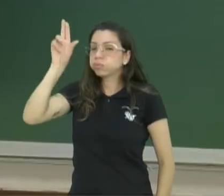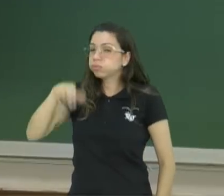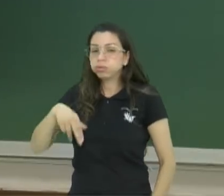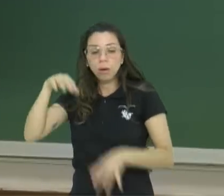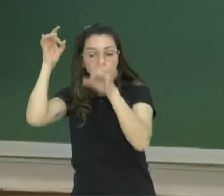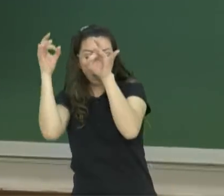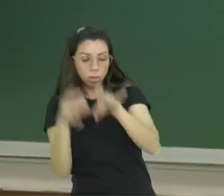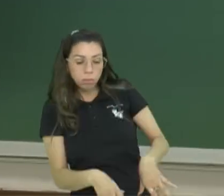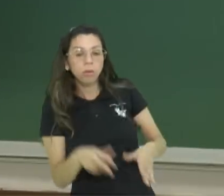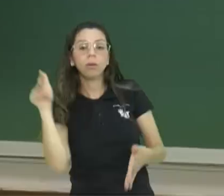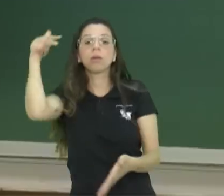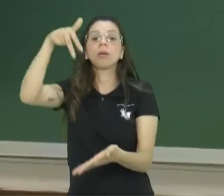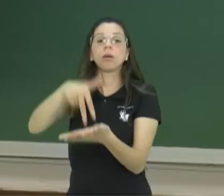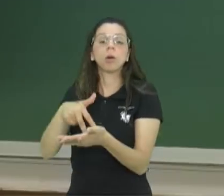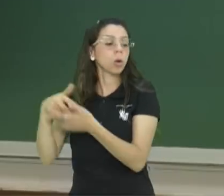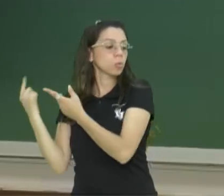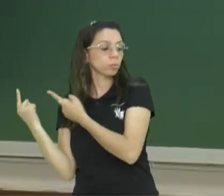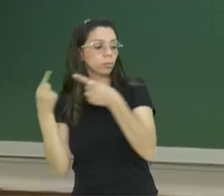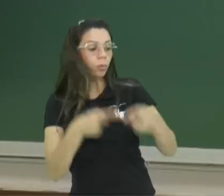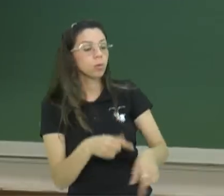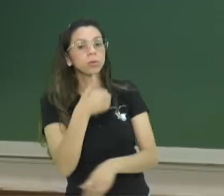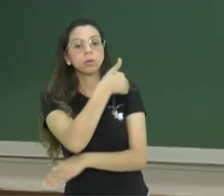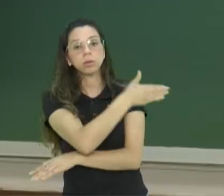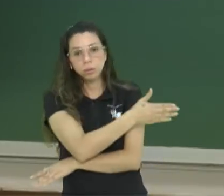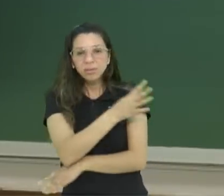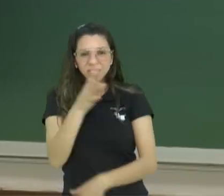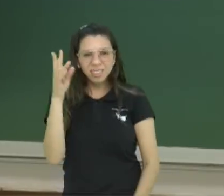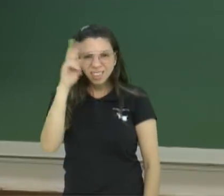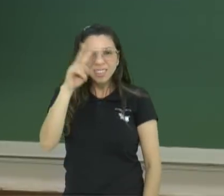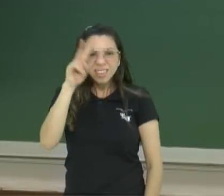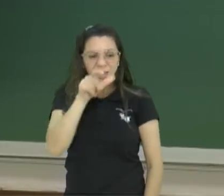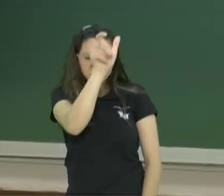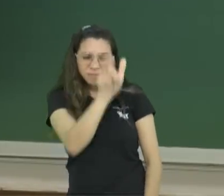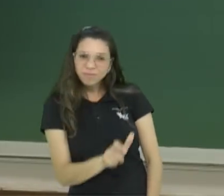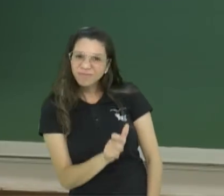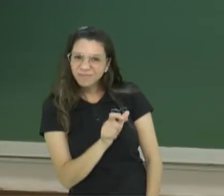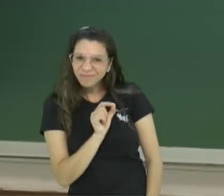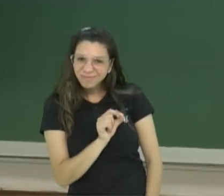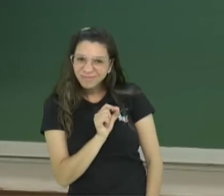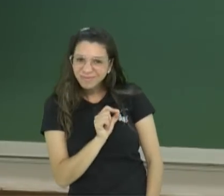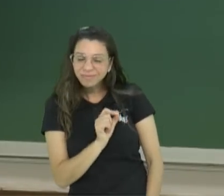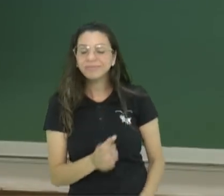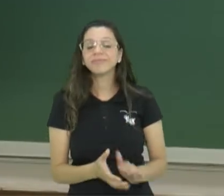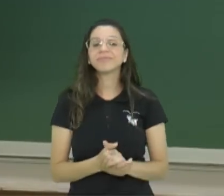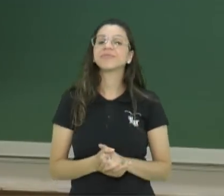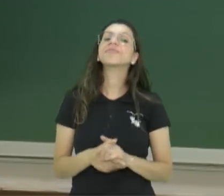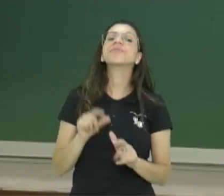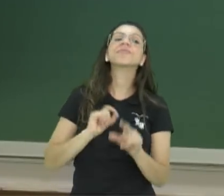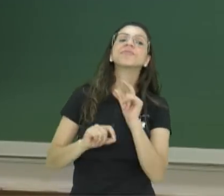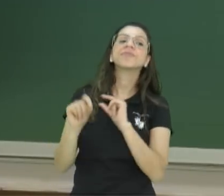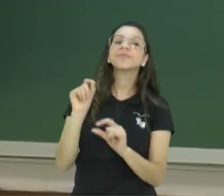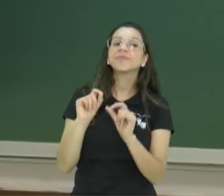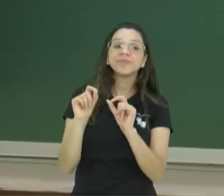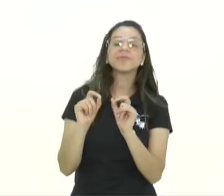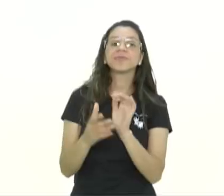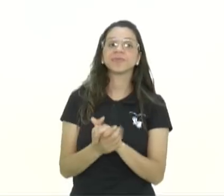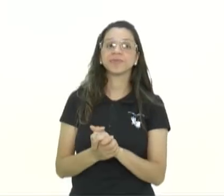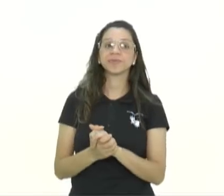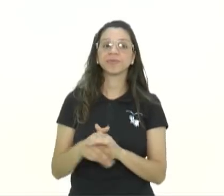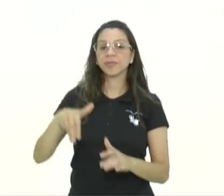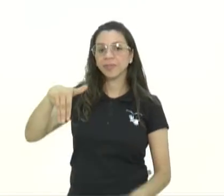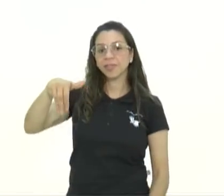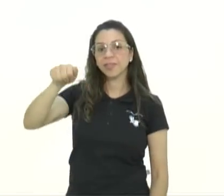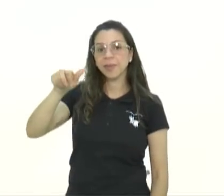o racismo. Lembrou quem é essa pessoa? Bom, eu vou dizer agora quem é ele. He is